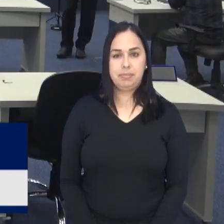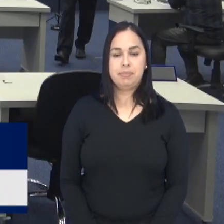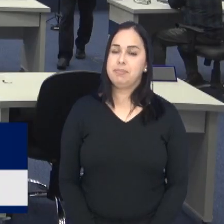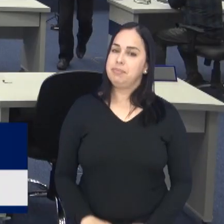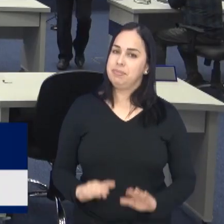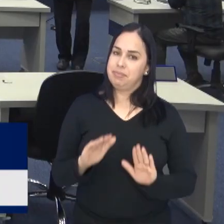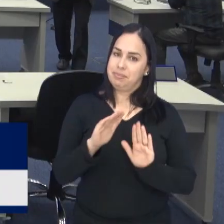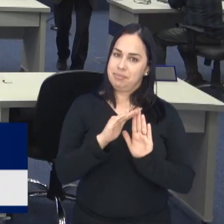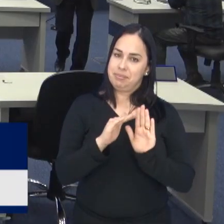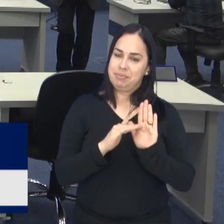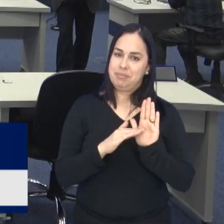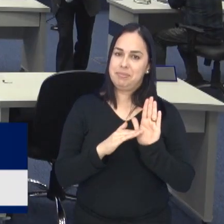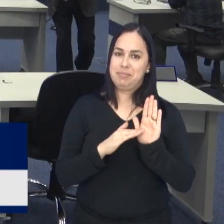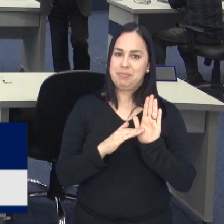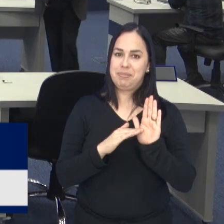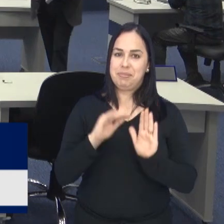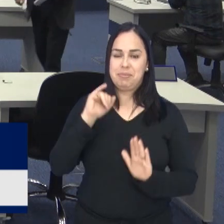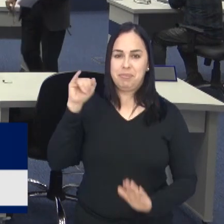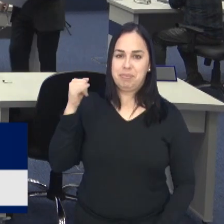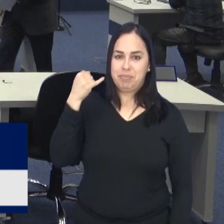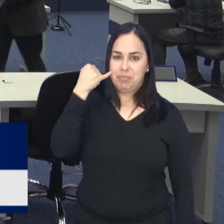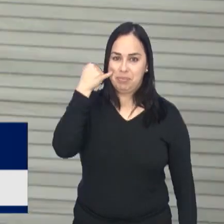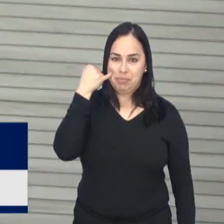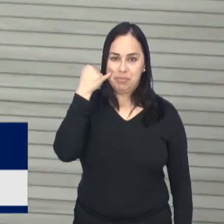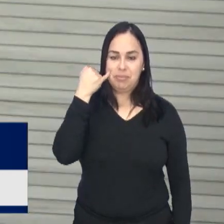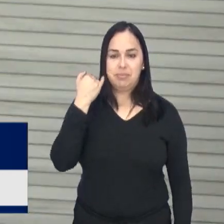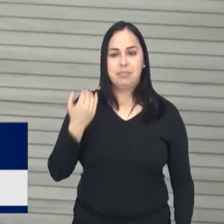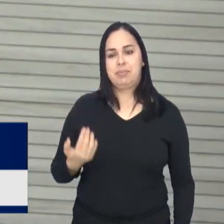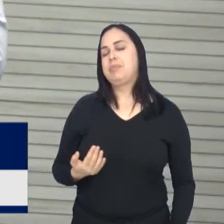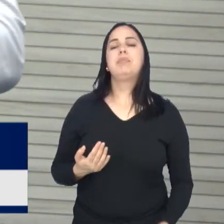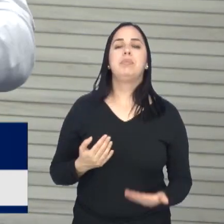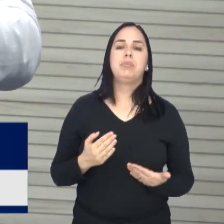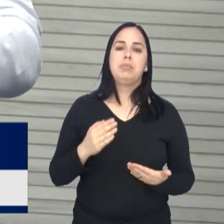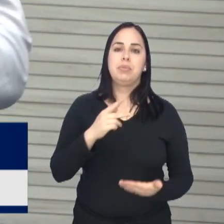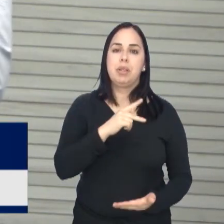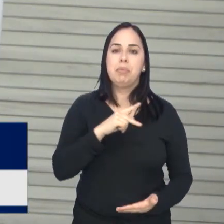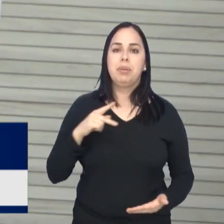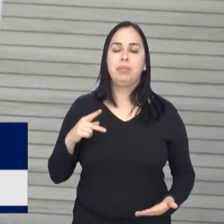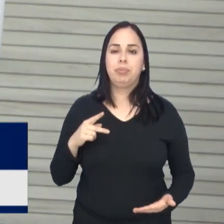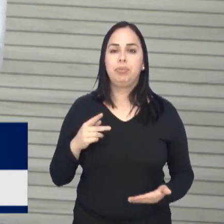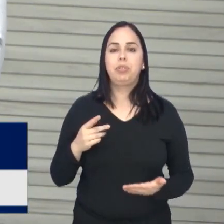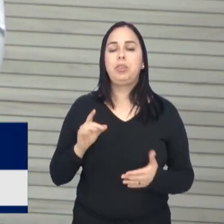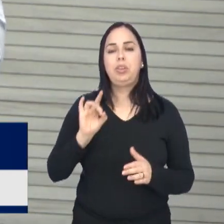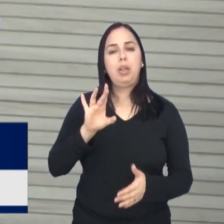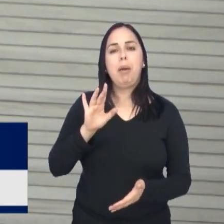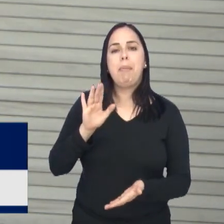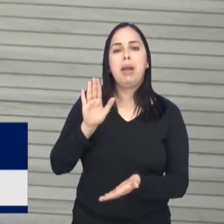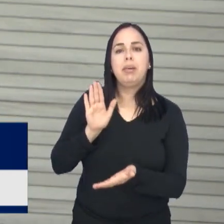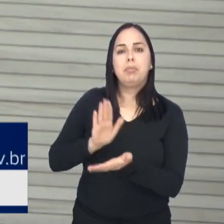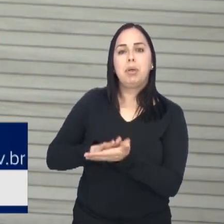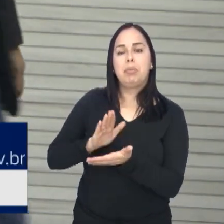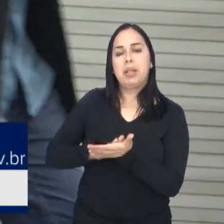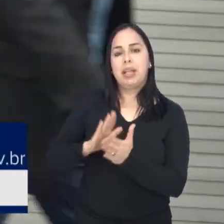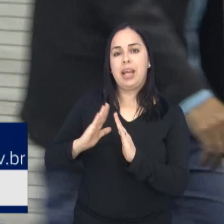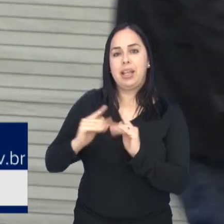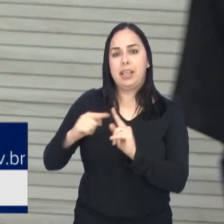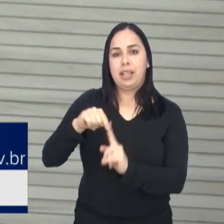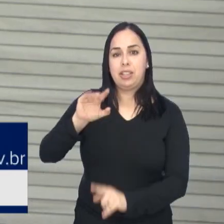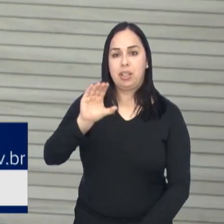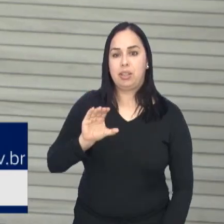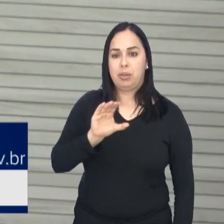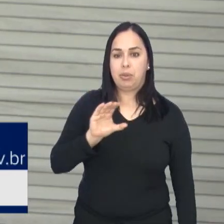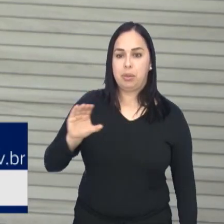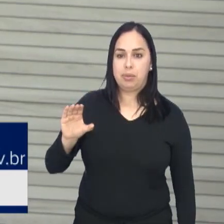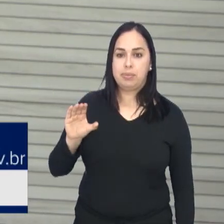Questão de ordem, o vereador Juvenil Silvério. Senhor presidente, somente para parabenizar a Igreja Católica